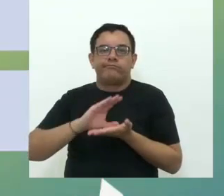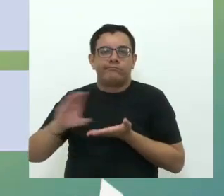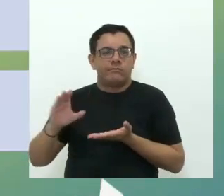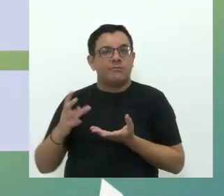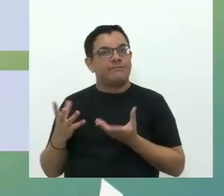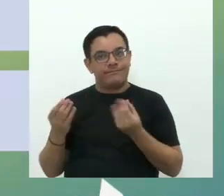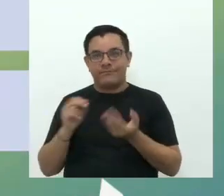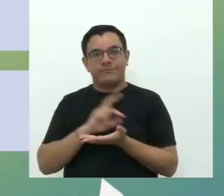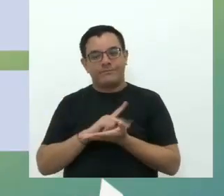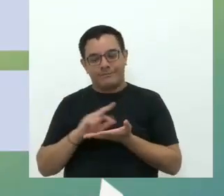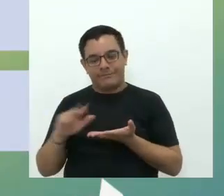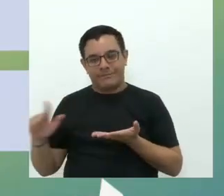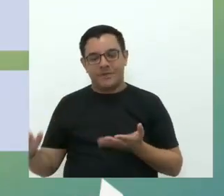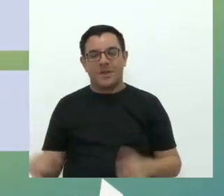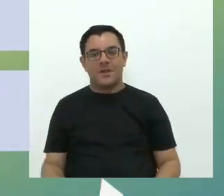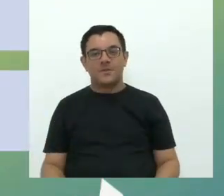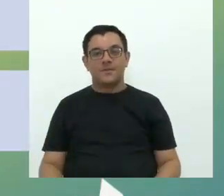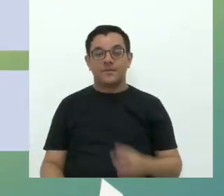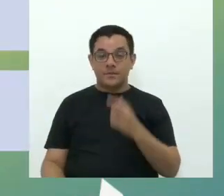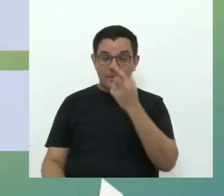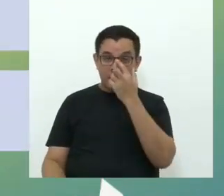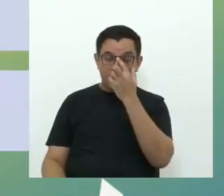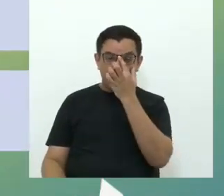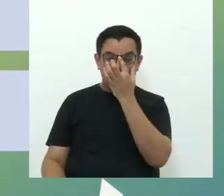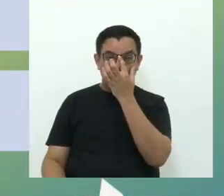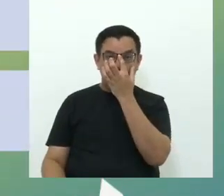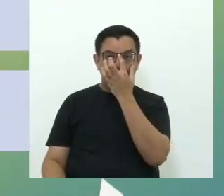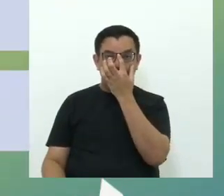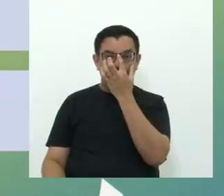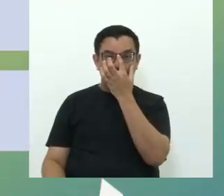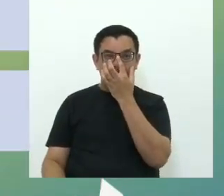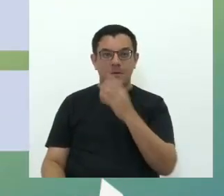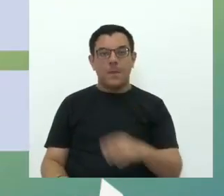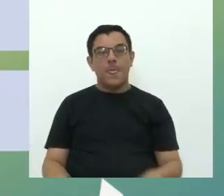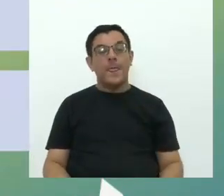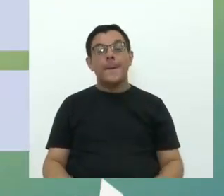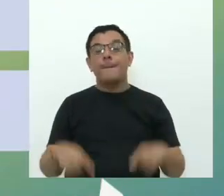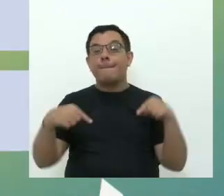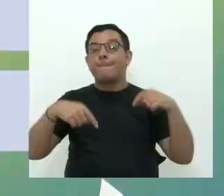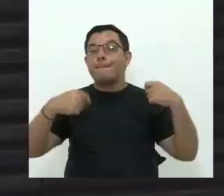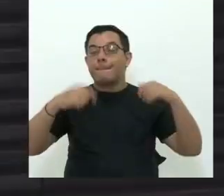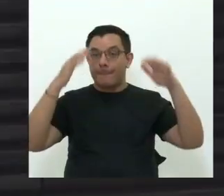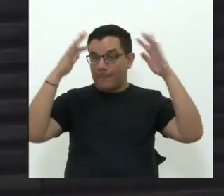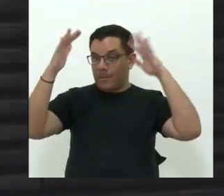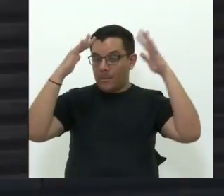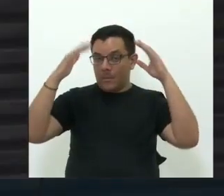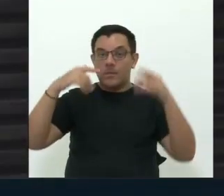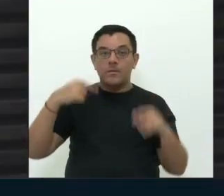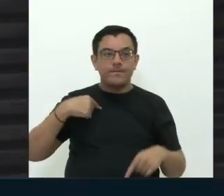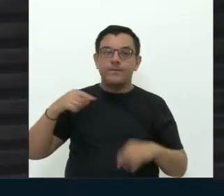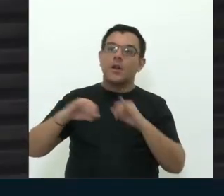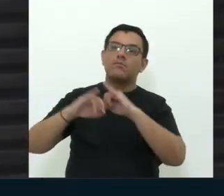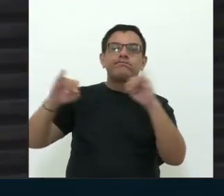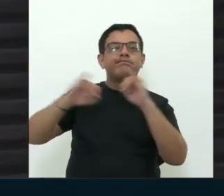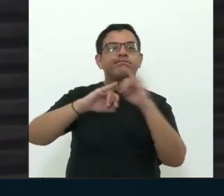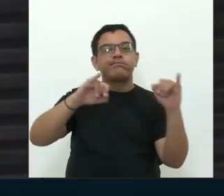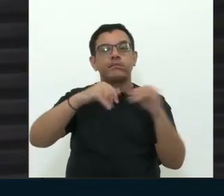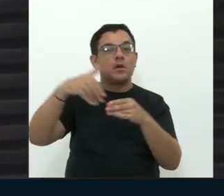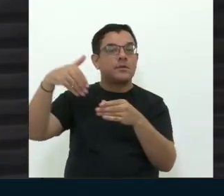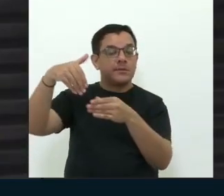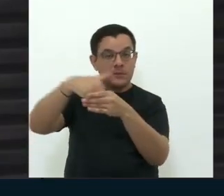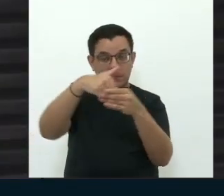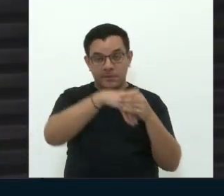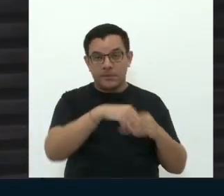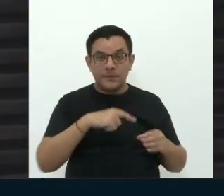de tudo então desculpa então aqui a gente precisa pensar nessas campanhas eleitorais dentro de um